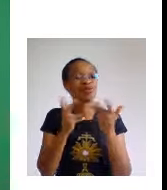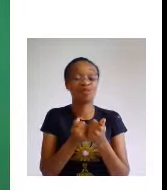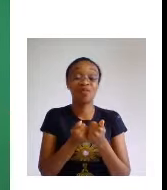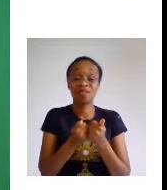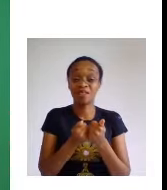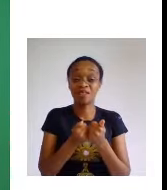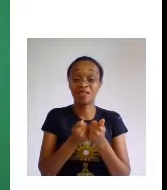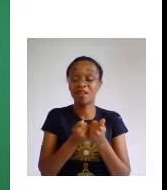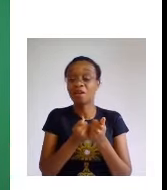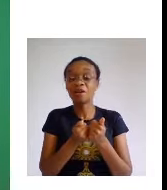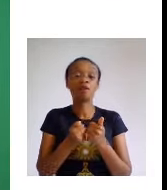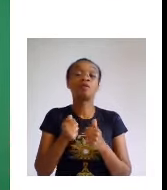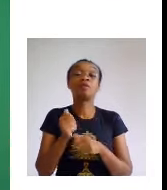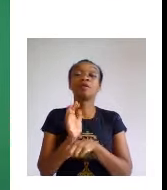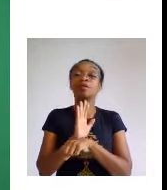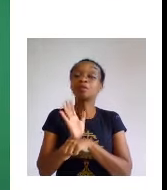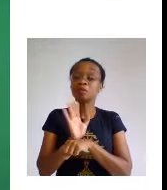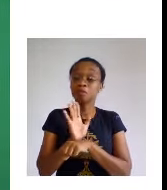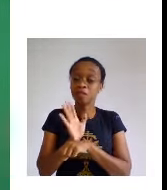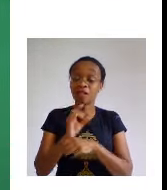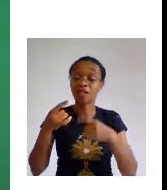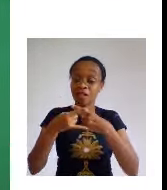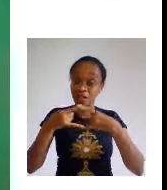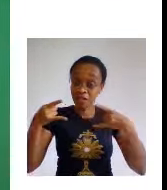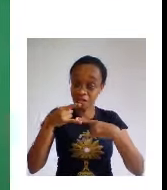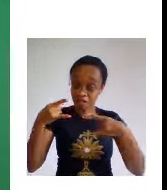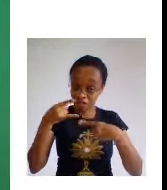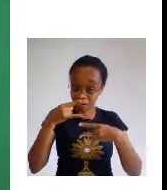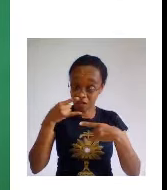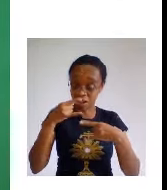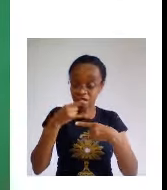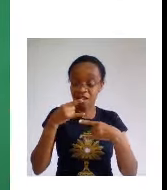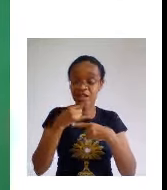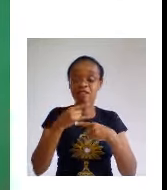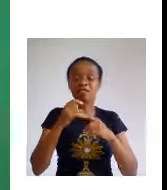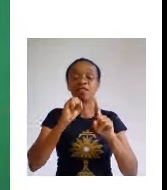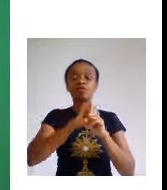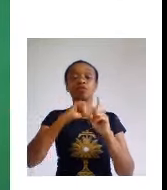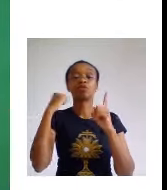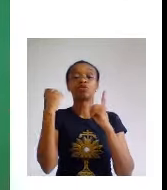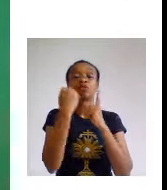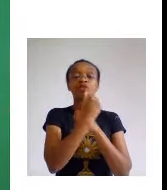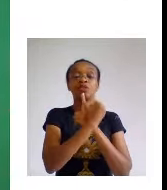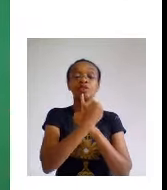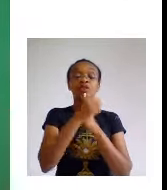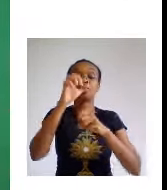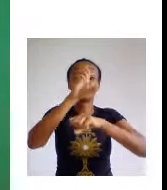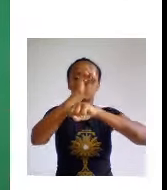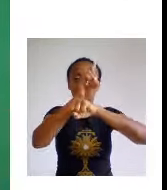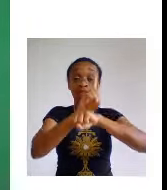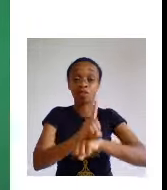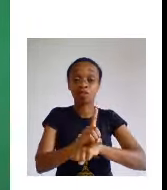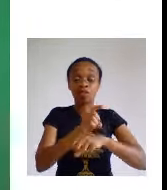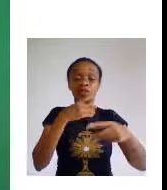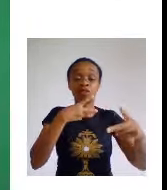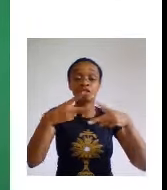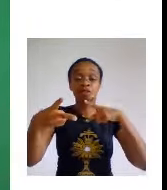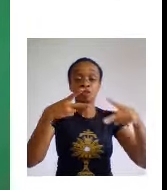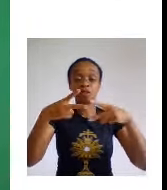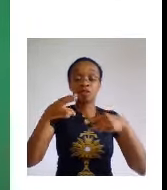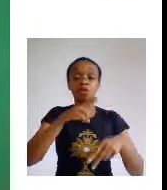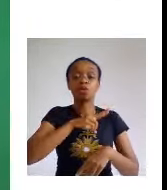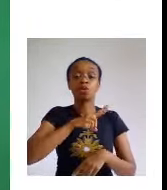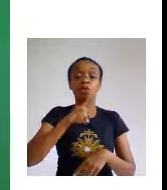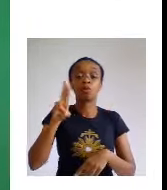mais um evento da Comissão Socioambiental da Diocese de São José dos Campos. Eu me chamo Adilson Vilas